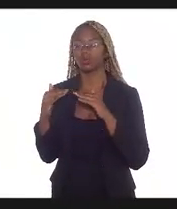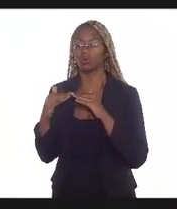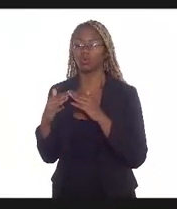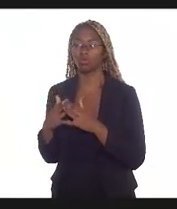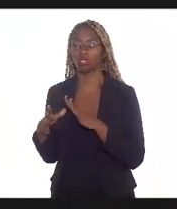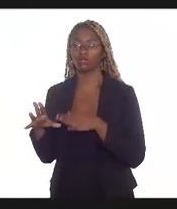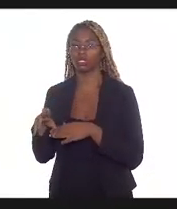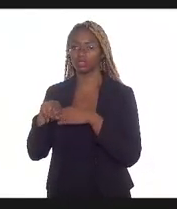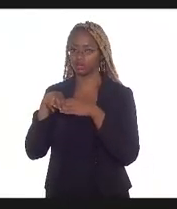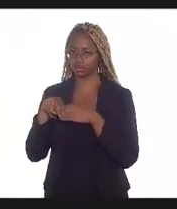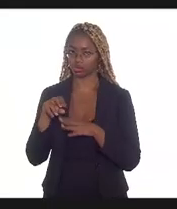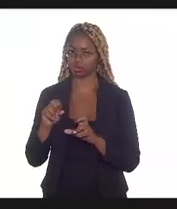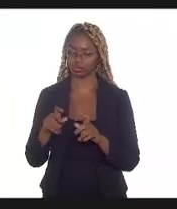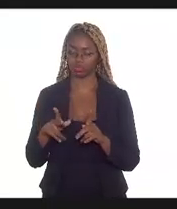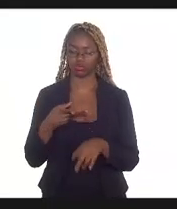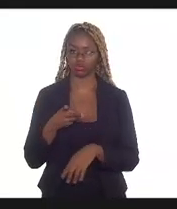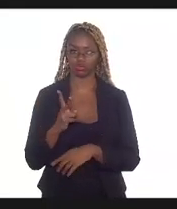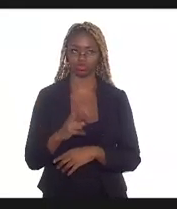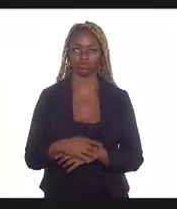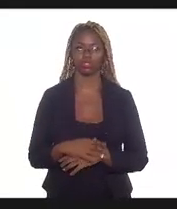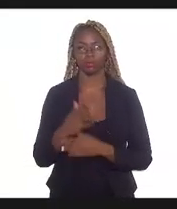frente. Obrigado.